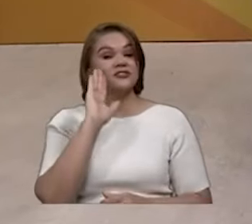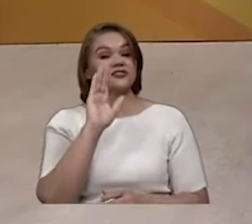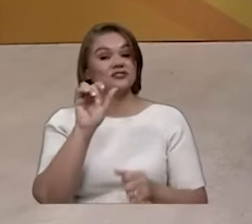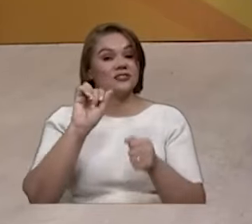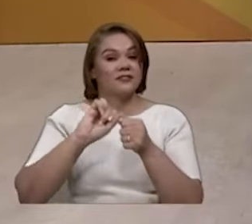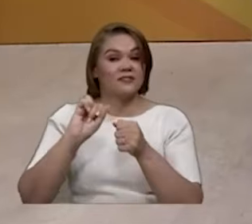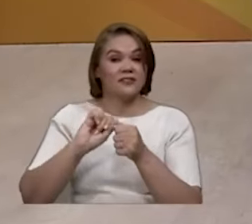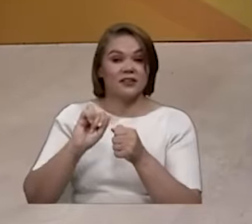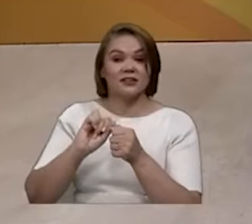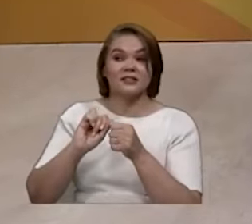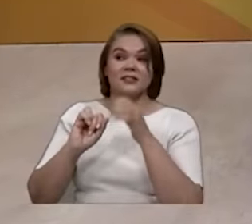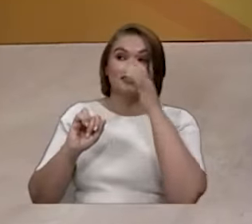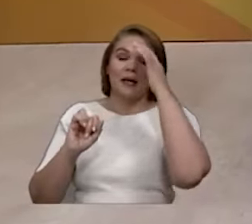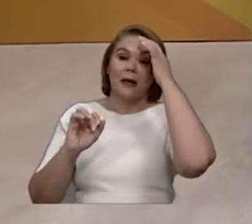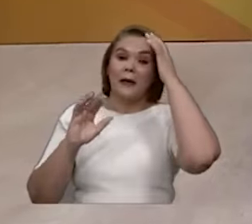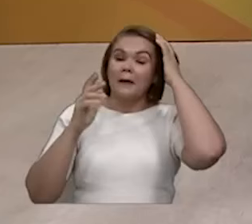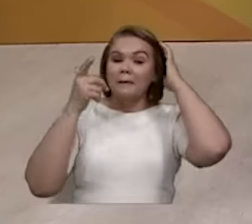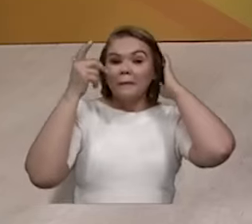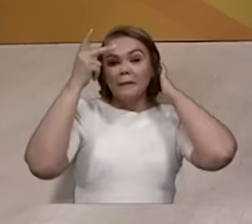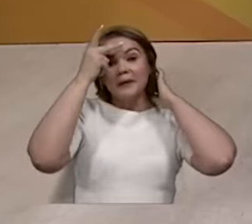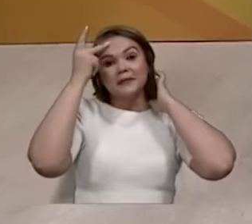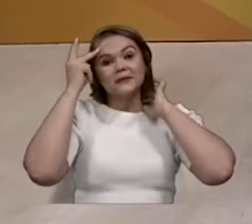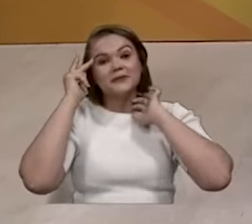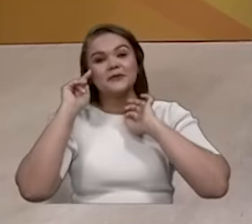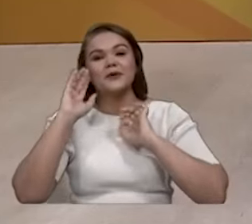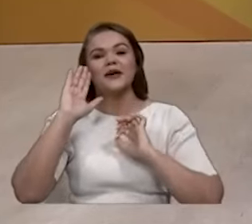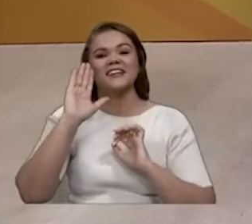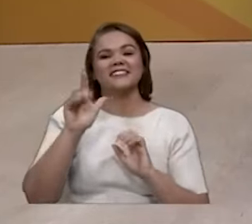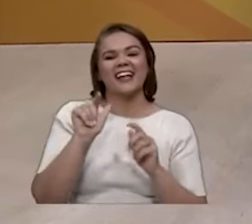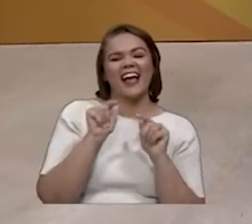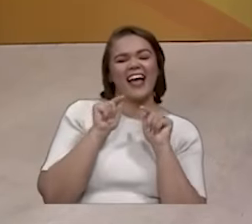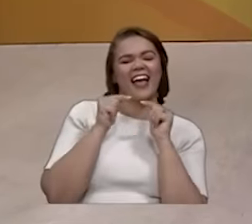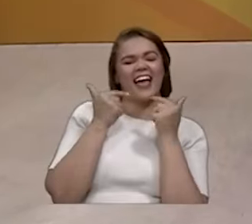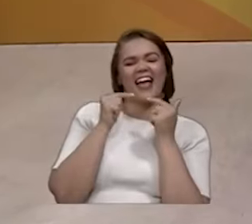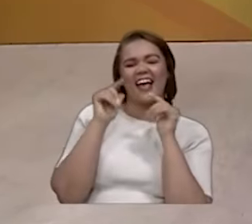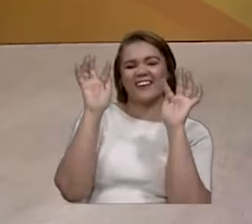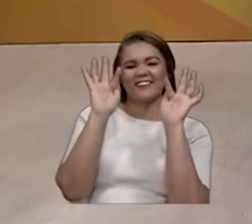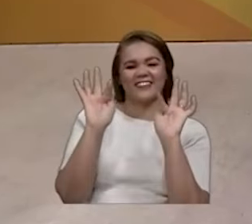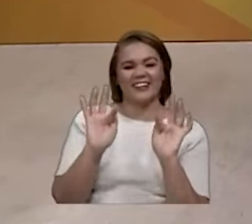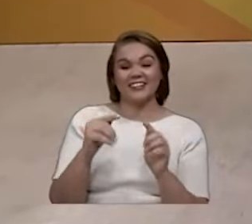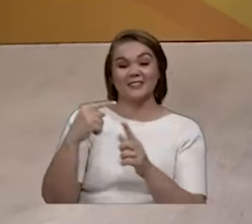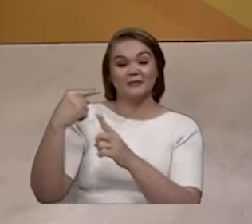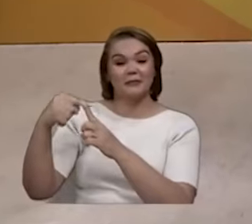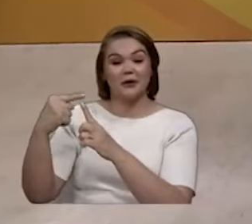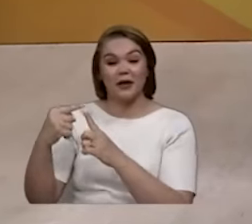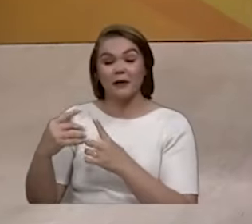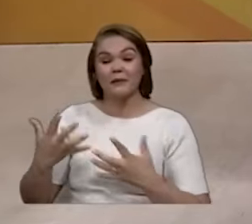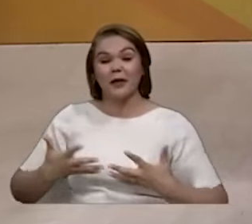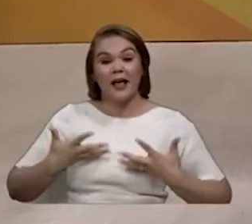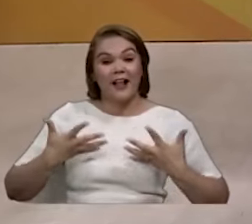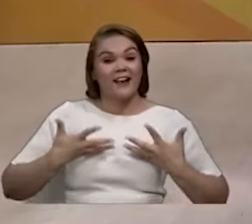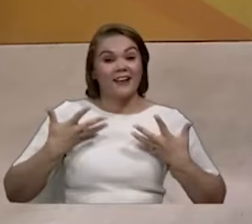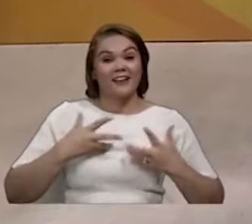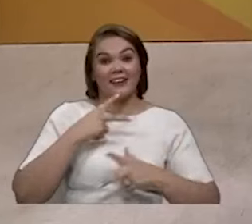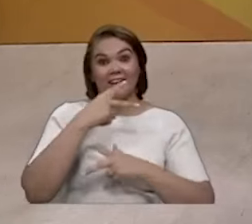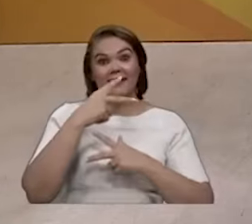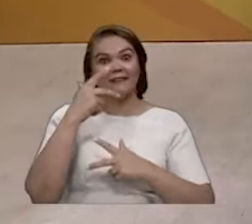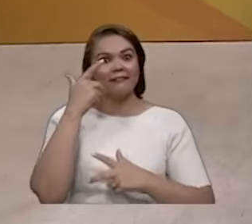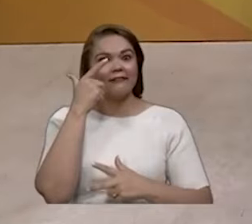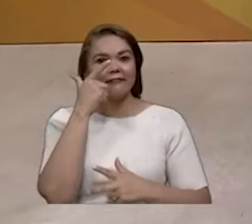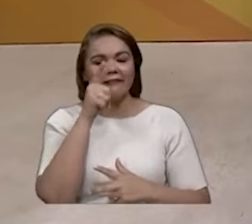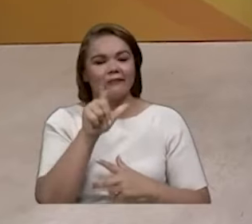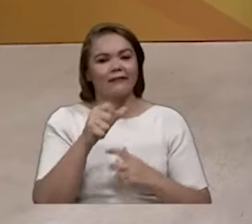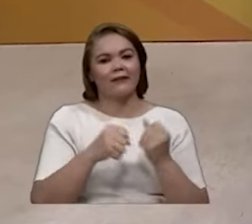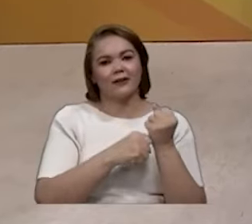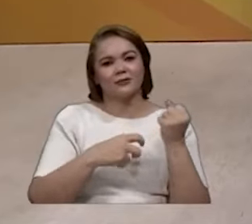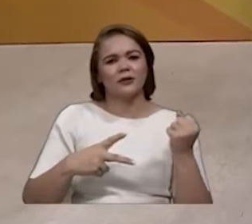a quem passou por esse processo e agora tá sorrindo à toa, né? Por quê? Porque a alegria de ser contemplado Caju Cap pode até